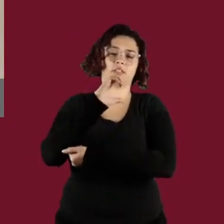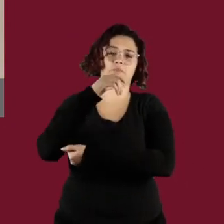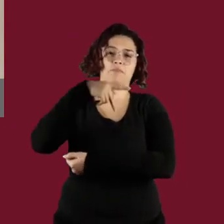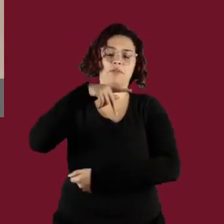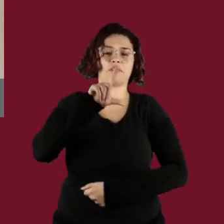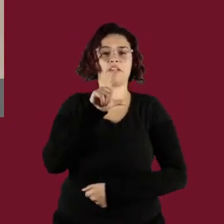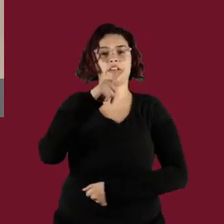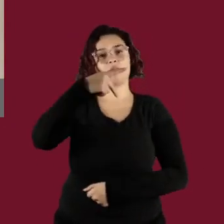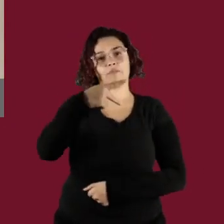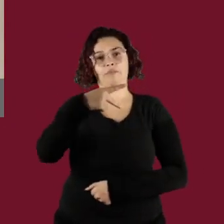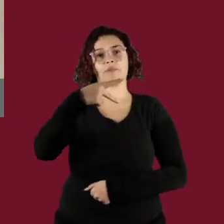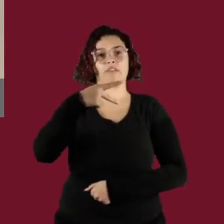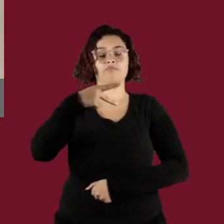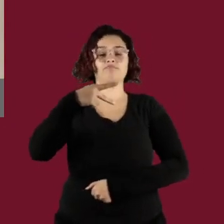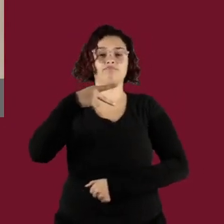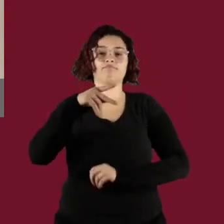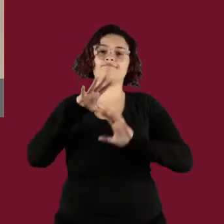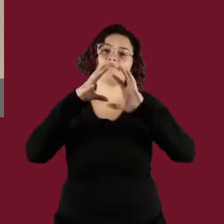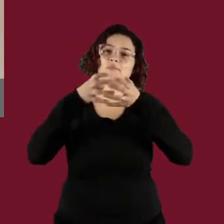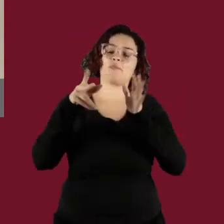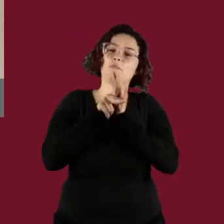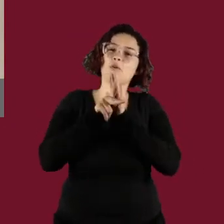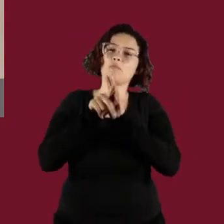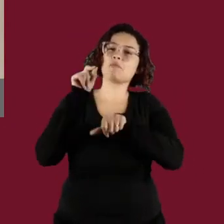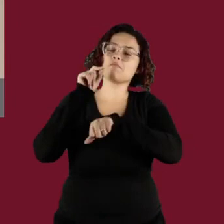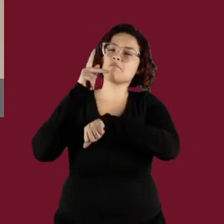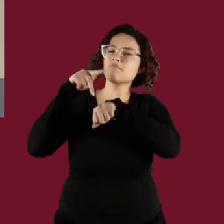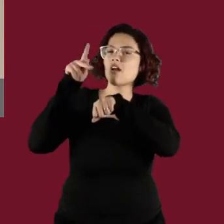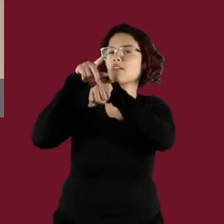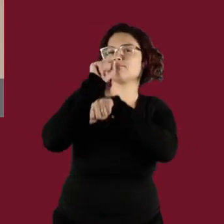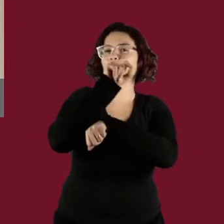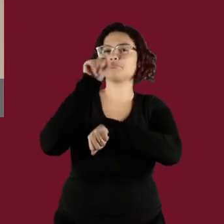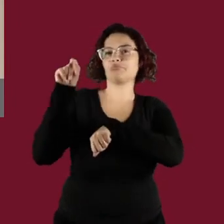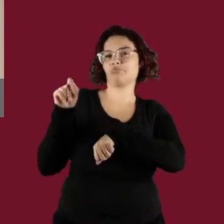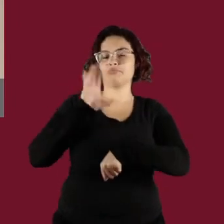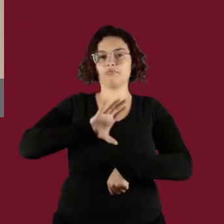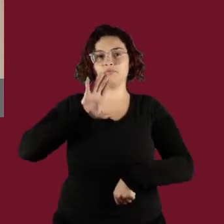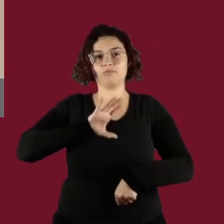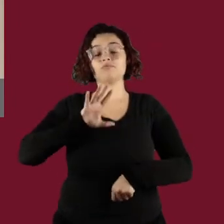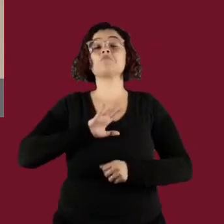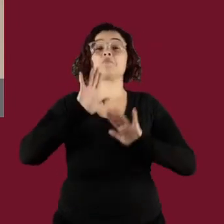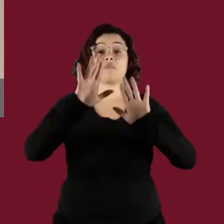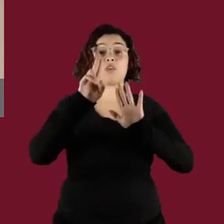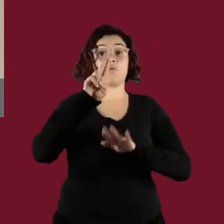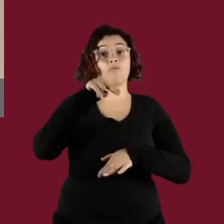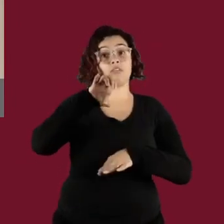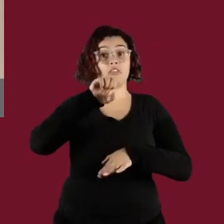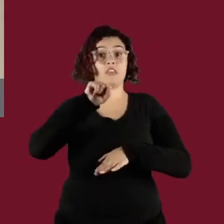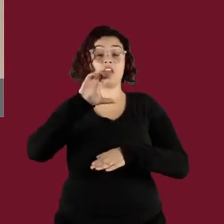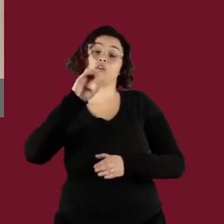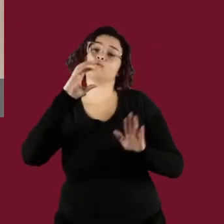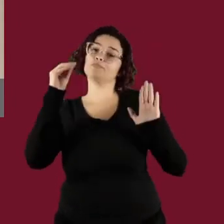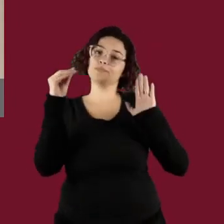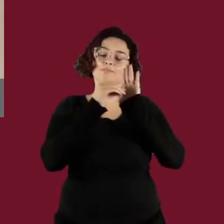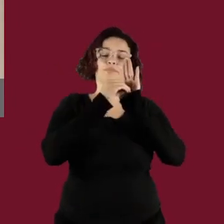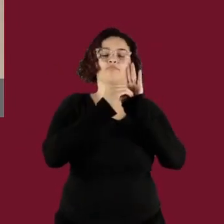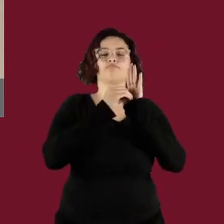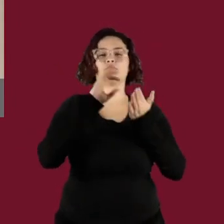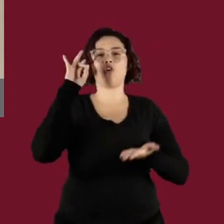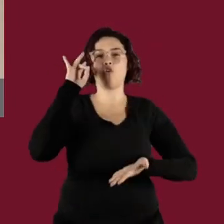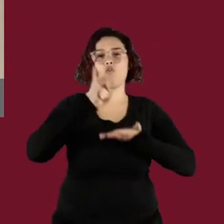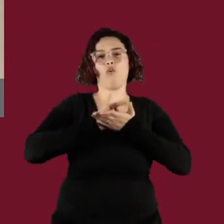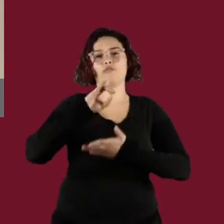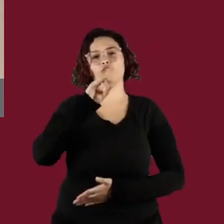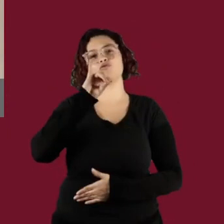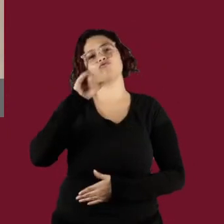Comunidade de Países de Língua Portuguesa. Mas foi só em 2019 que a Unesco deu esse reconhecimento, né, oficial e fortalecendo